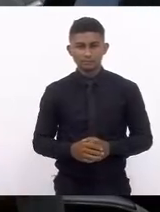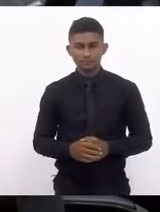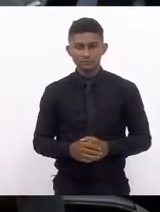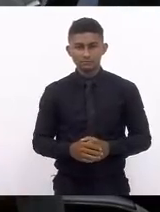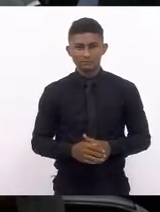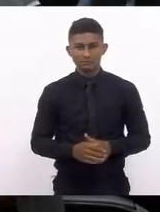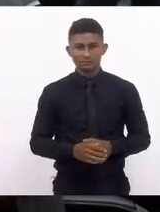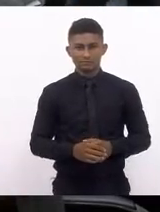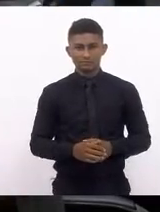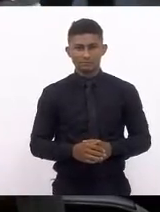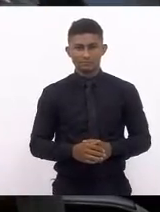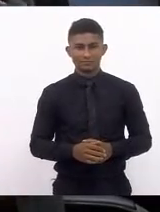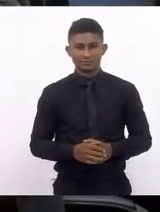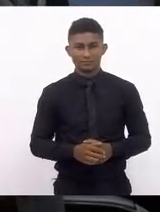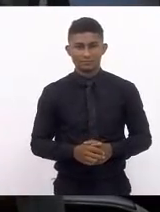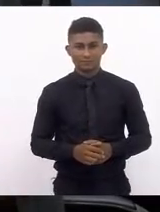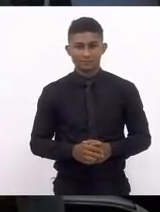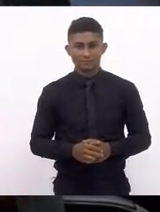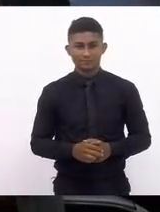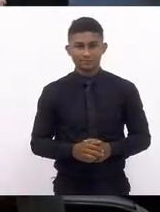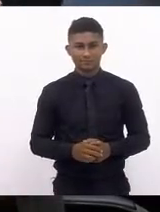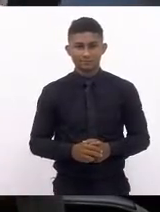E aí